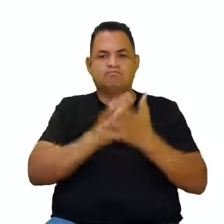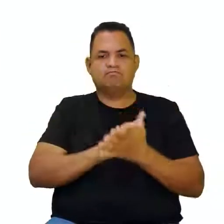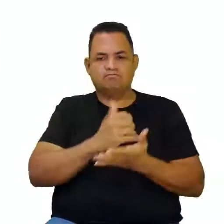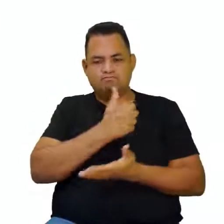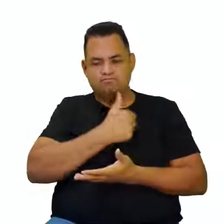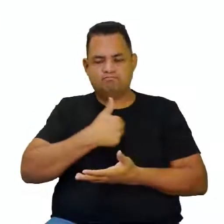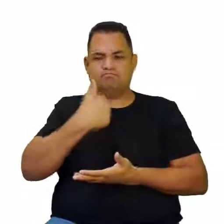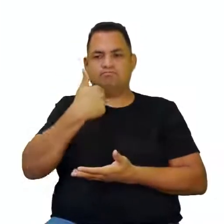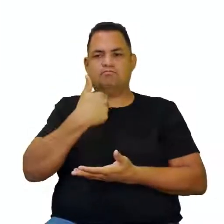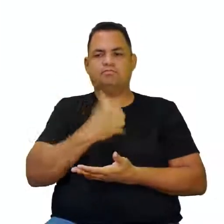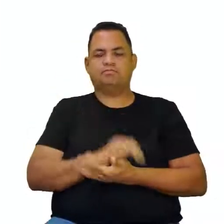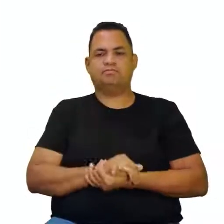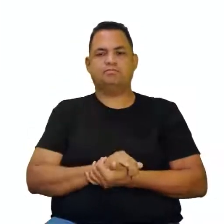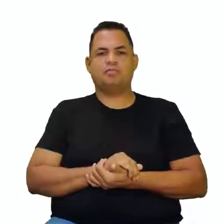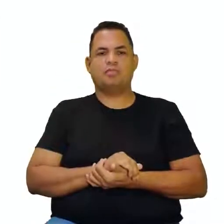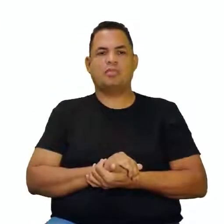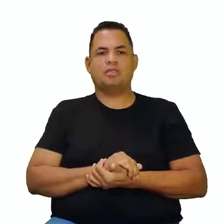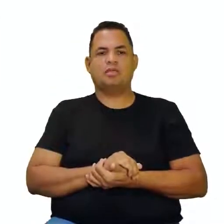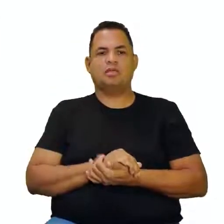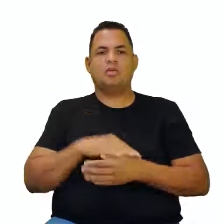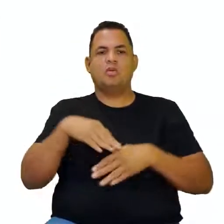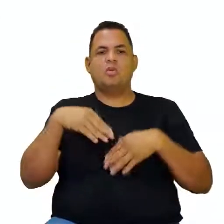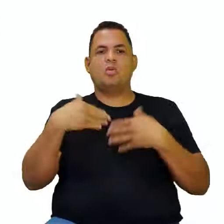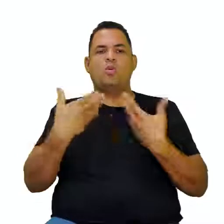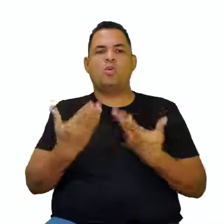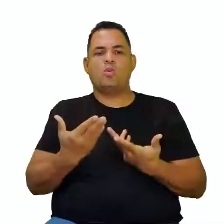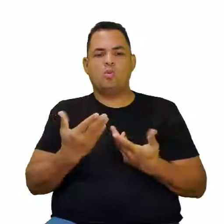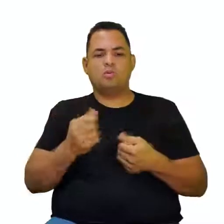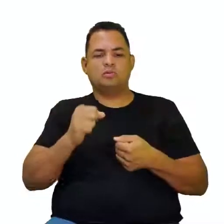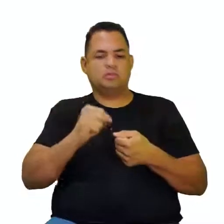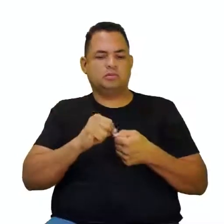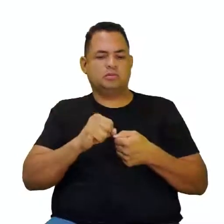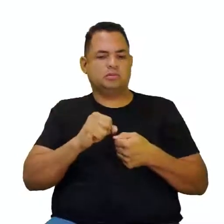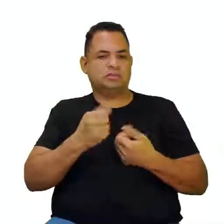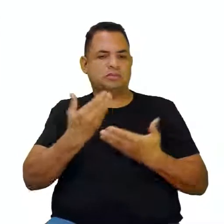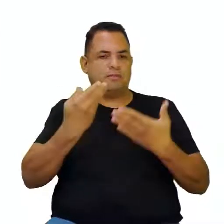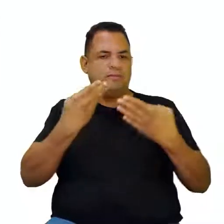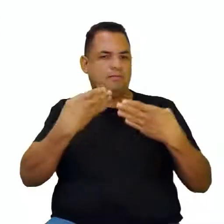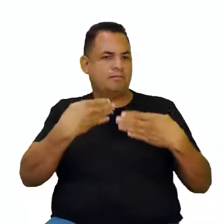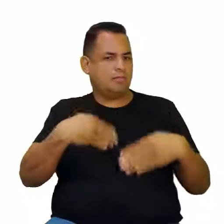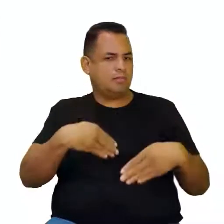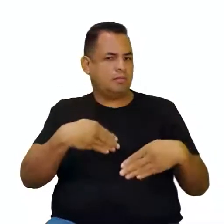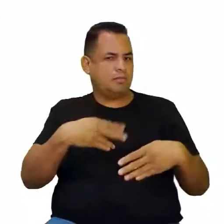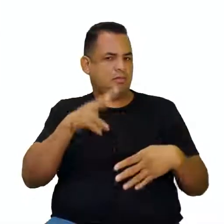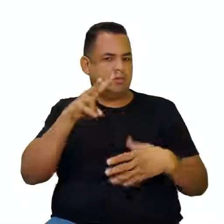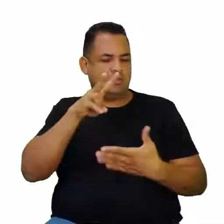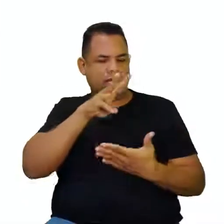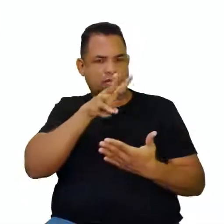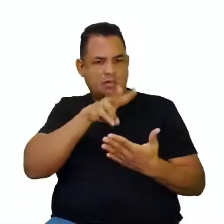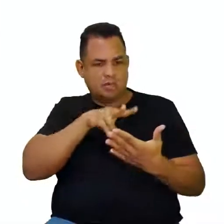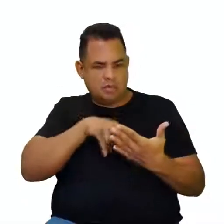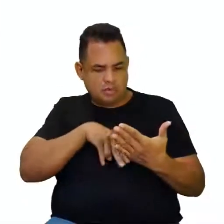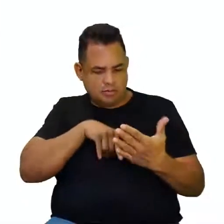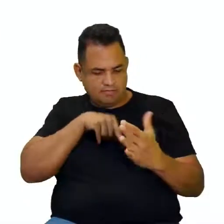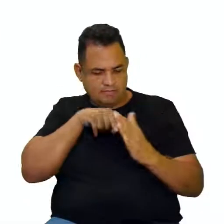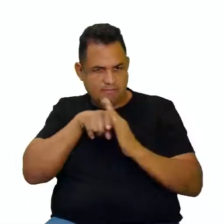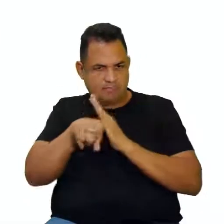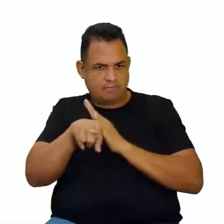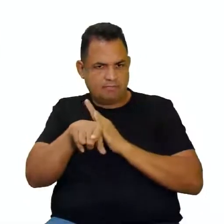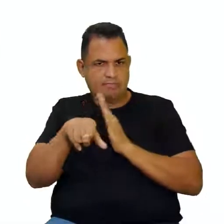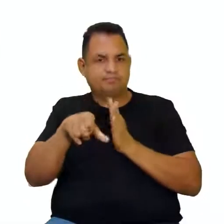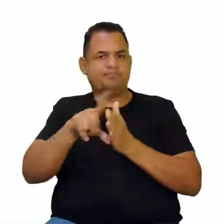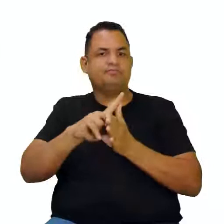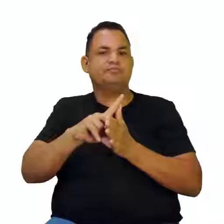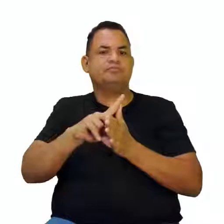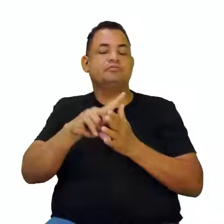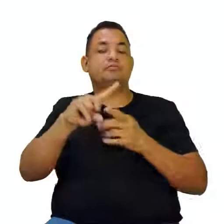será melhor. Então, na hora de resolver a prova, a dica é: leia as perguntas